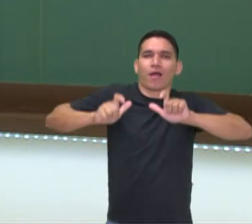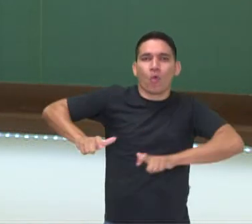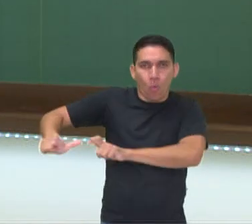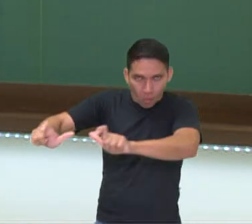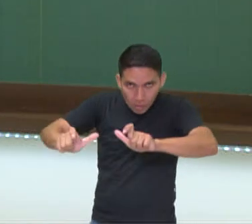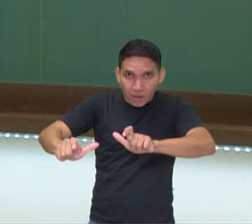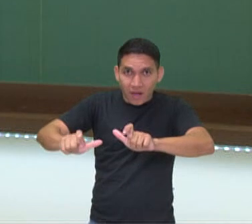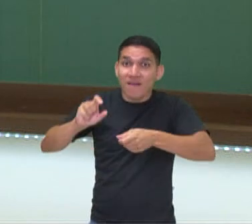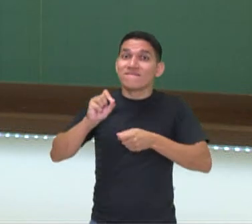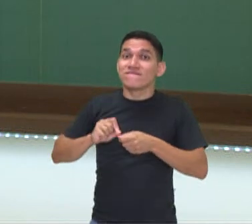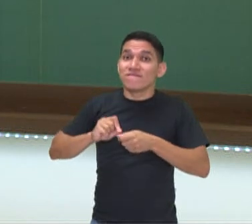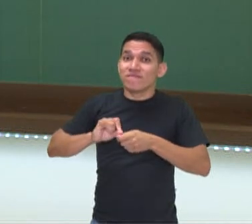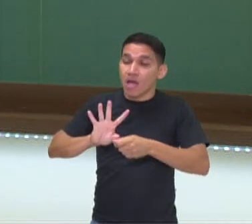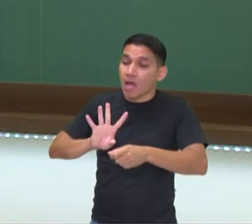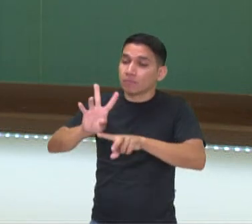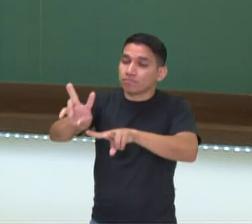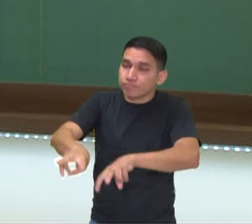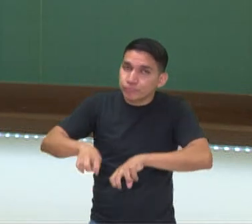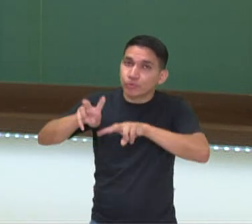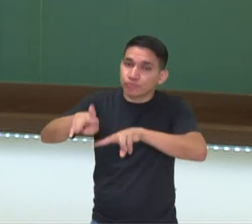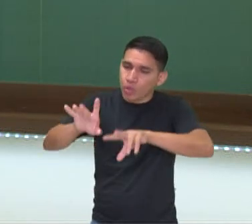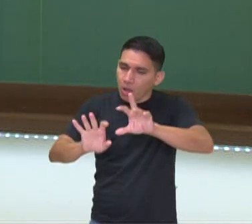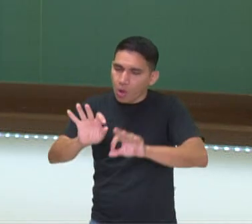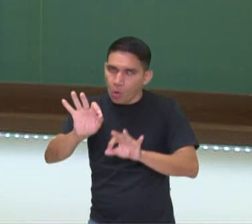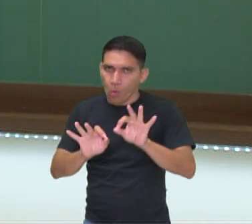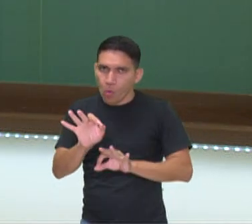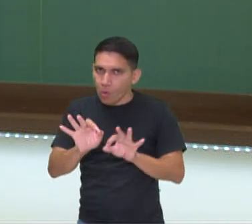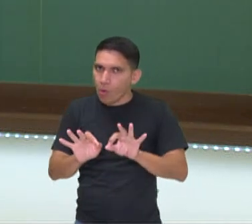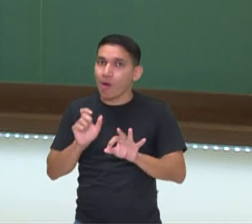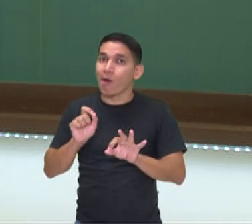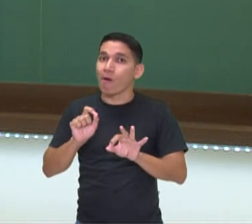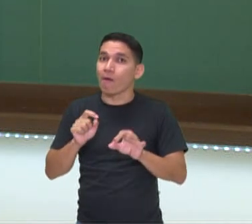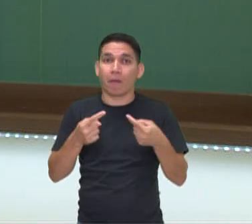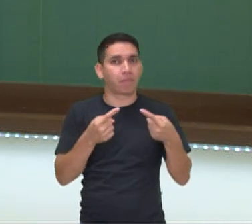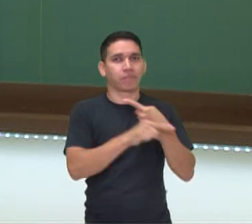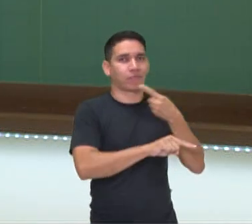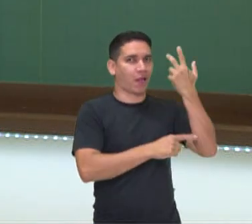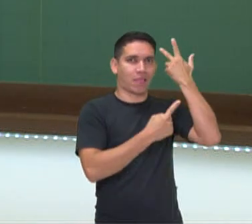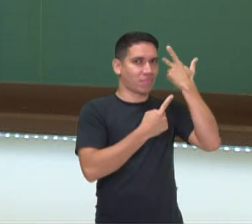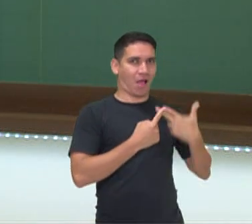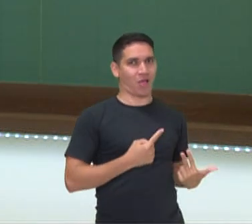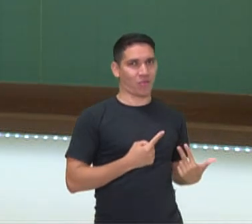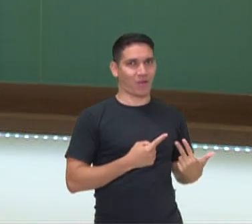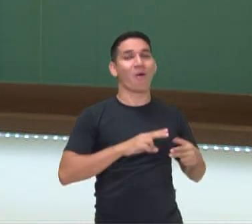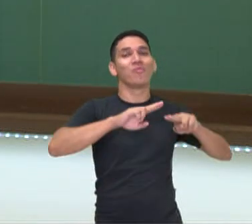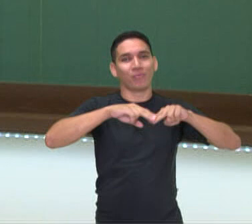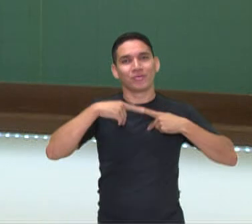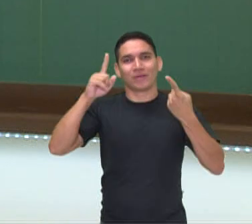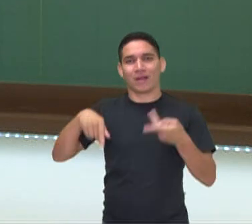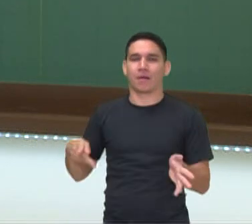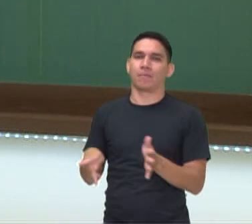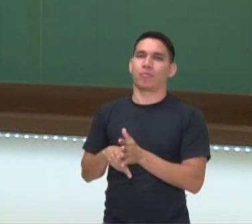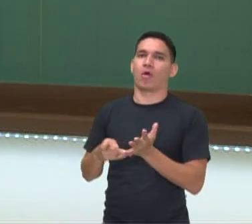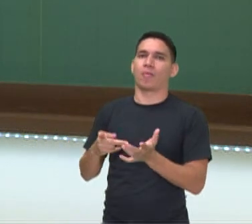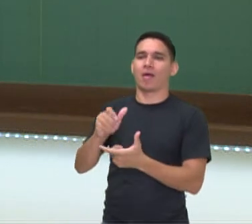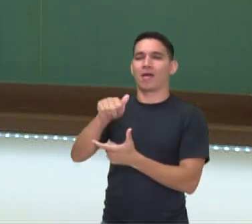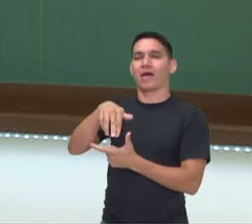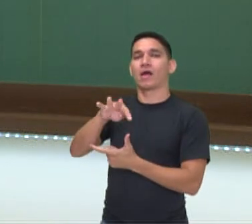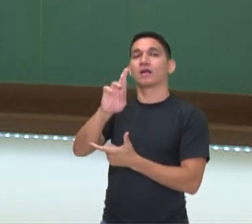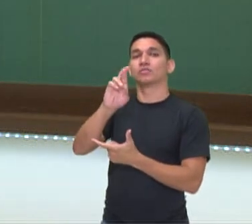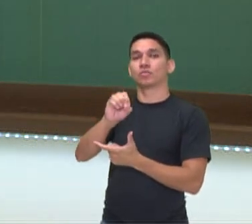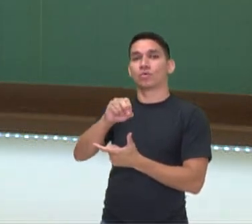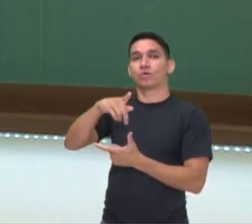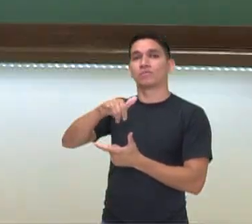ele realizou o plantio ordenado, o que não condiz com uma ação natural, por isso sendo o exemplo de uma ação